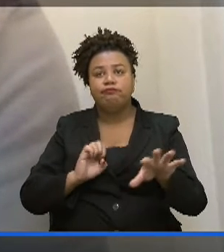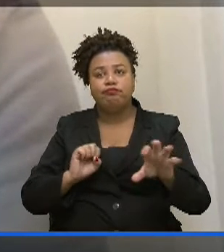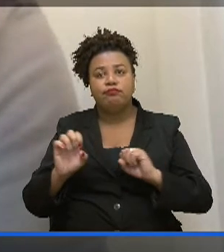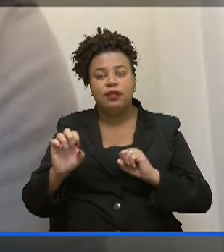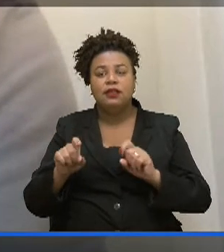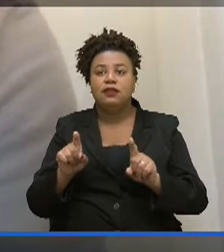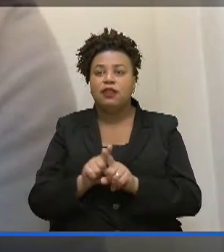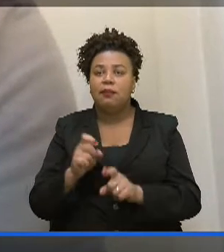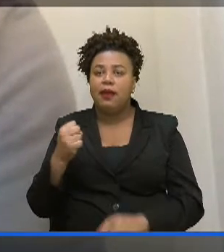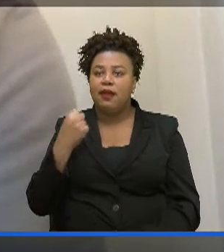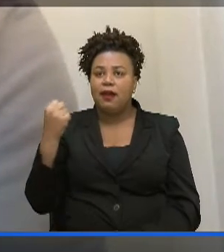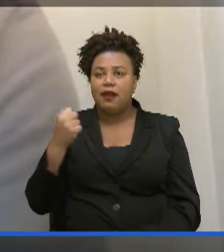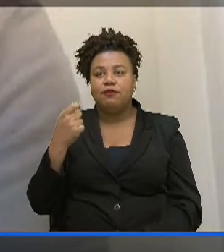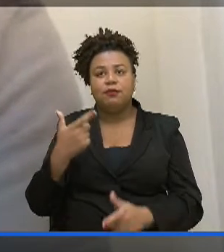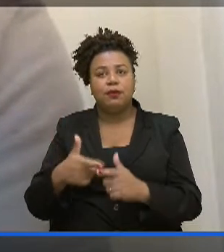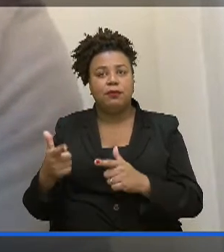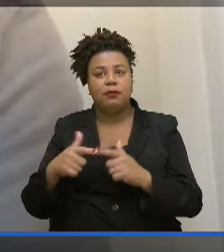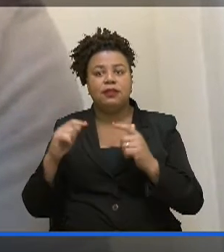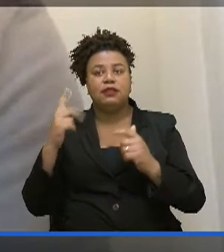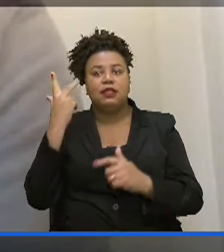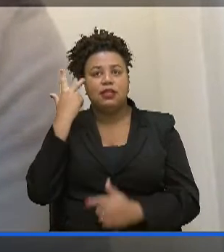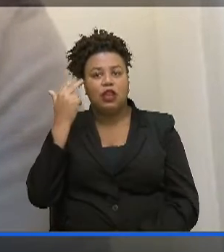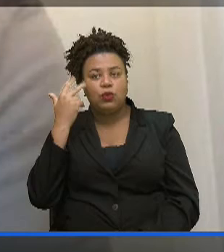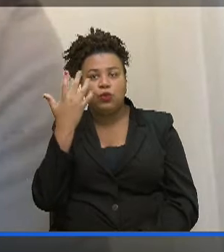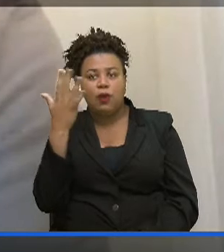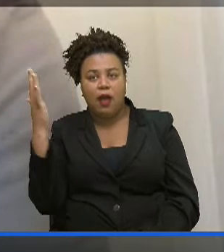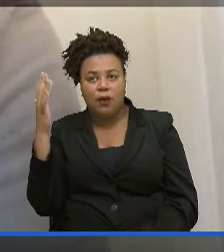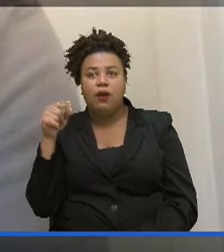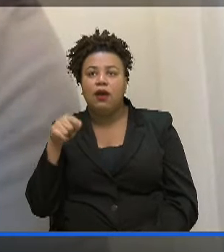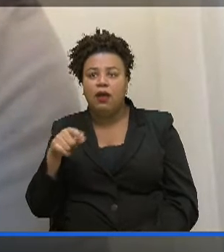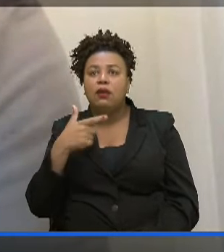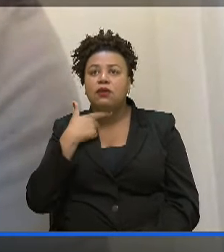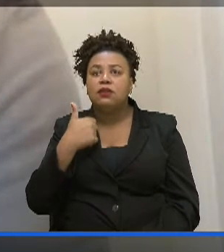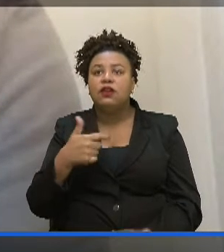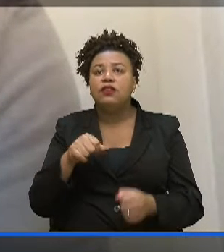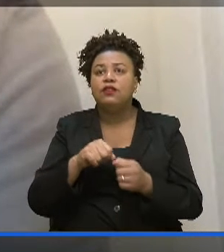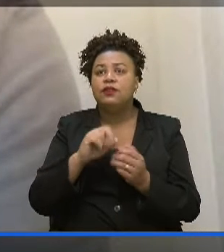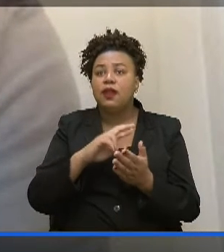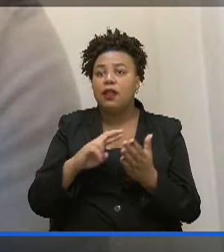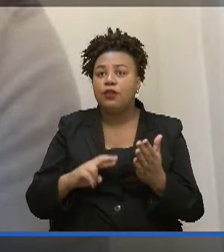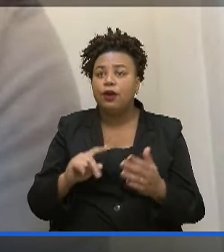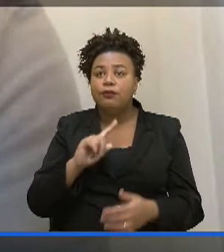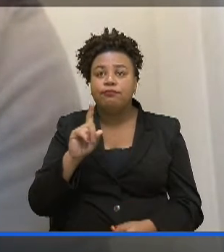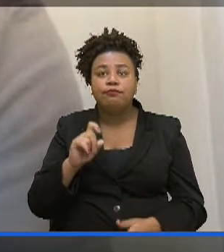ou catástrofes naturais. Alguém gostaria de relatar?